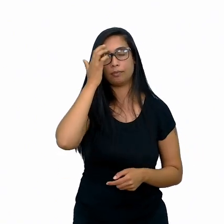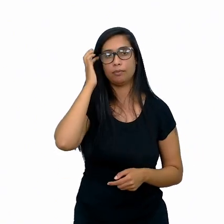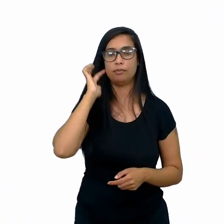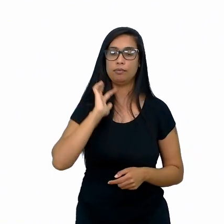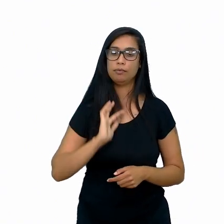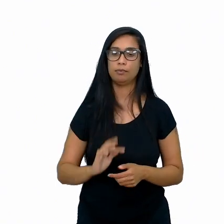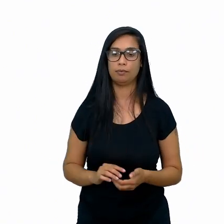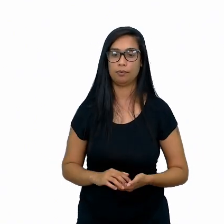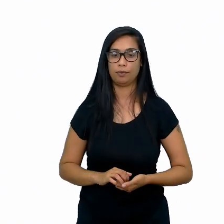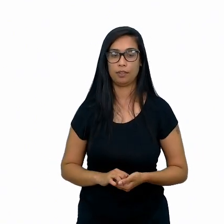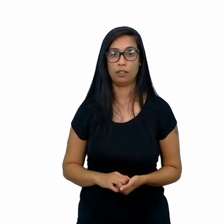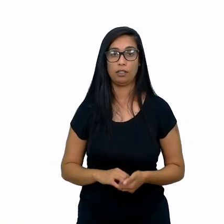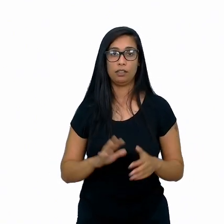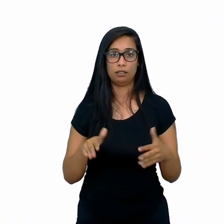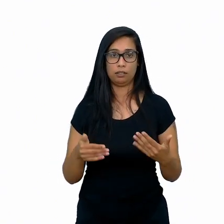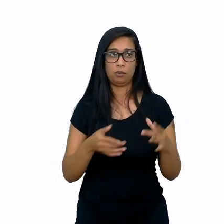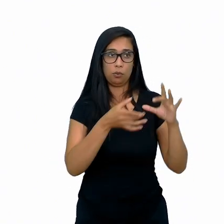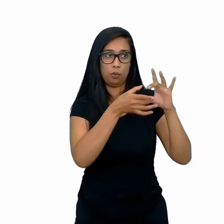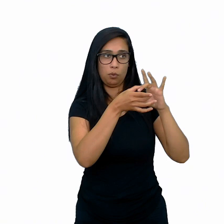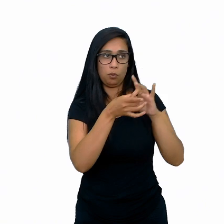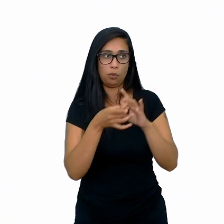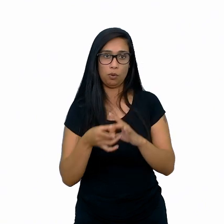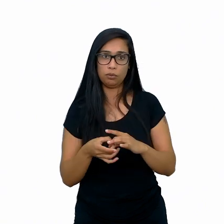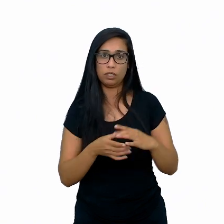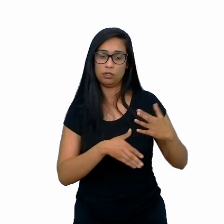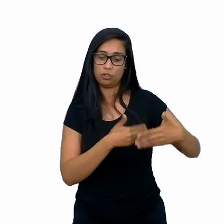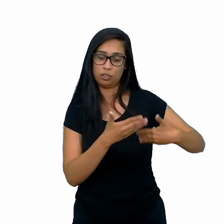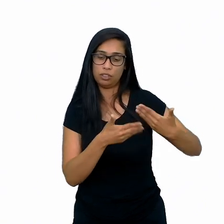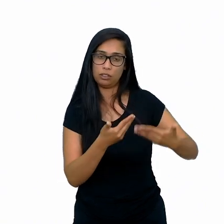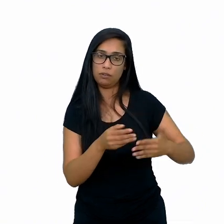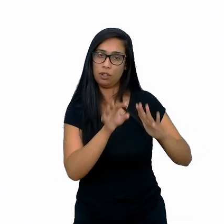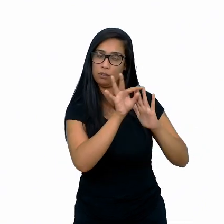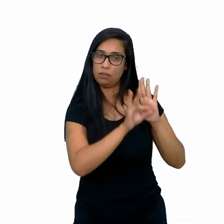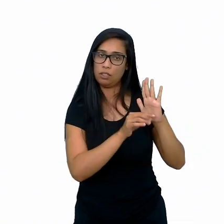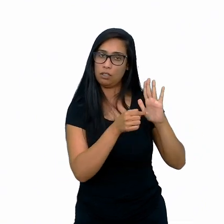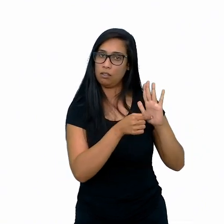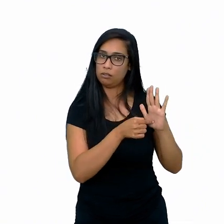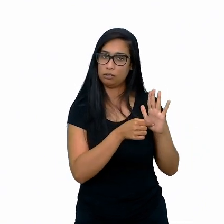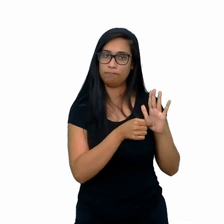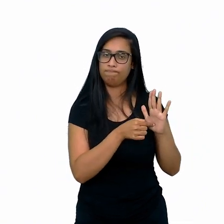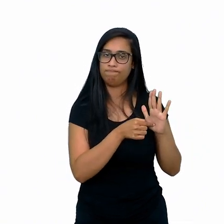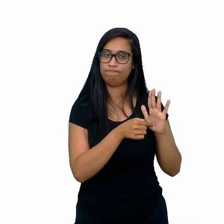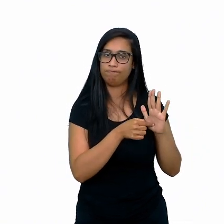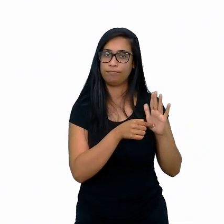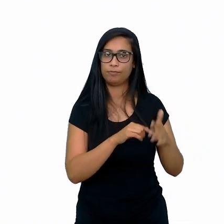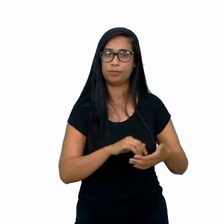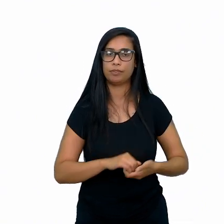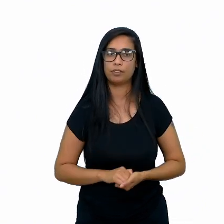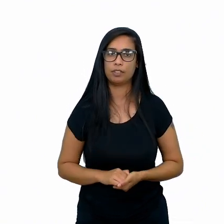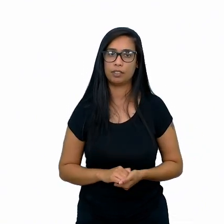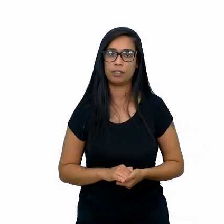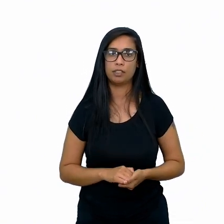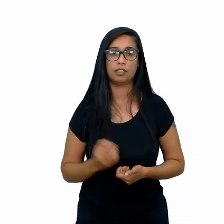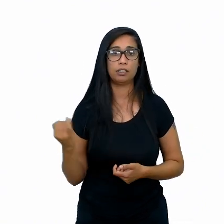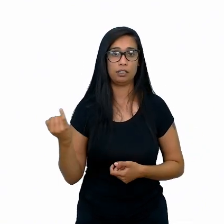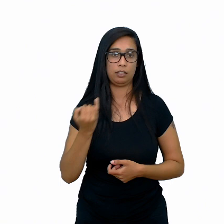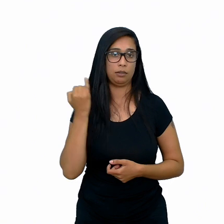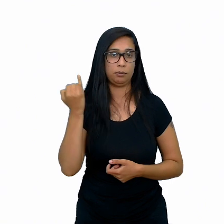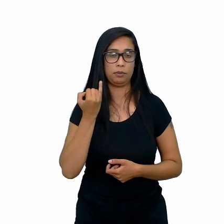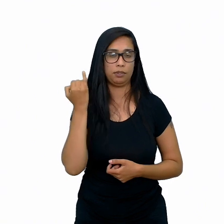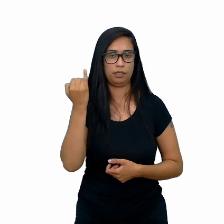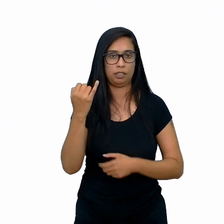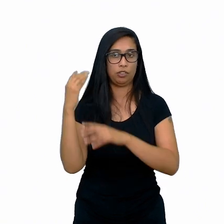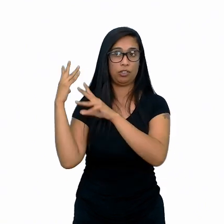de produção definido. E aqui mostra-se mais uma vez a importância de se